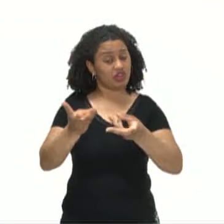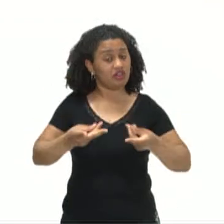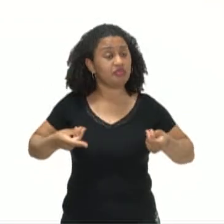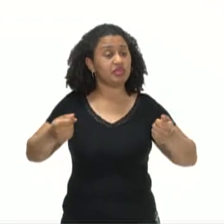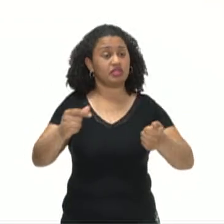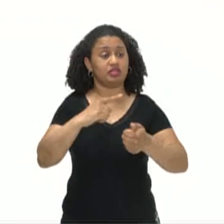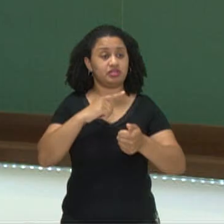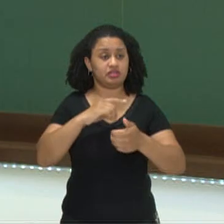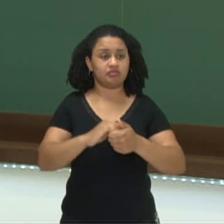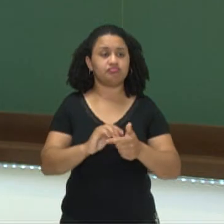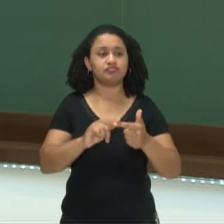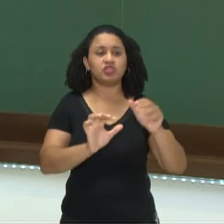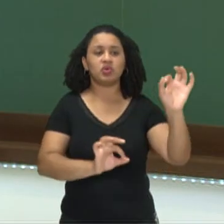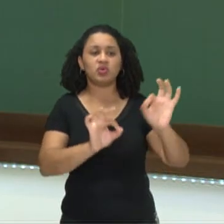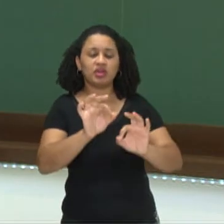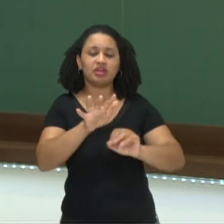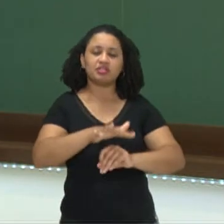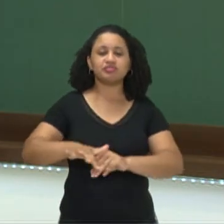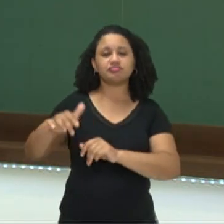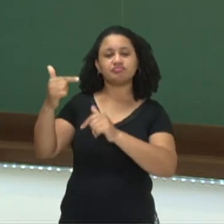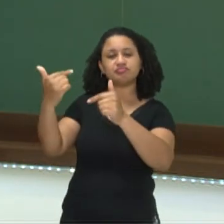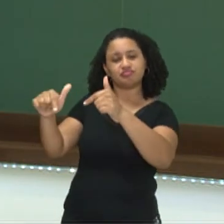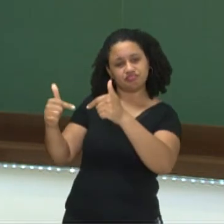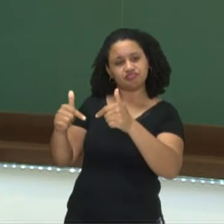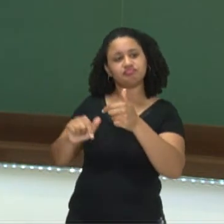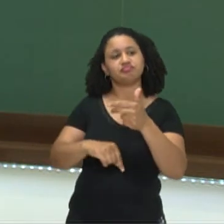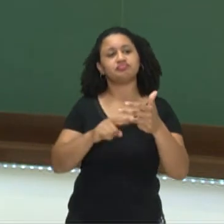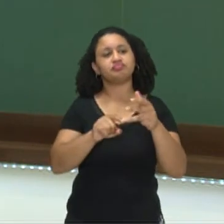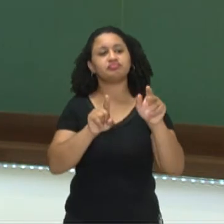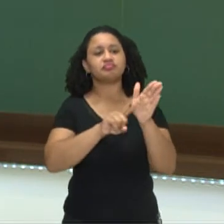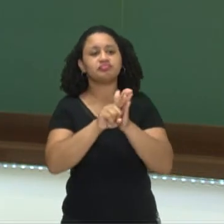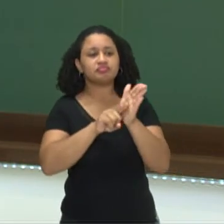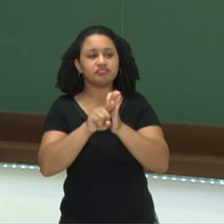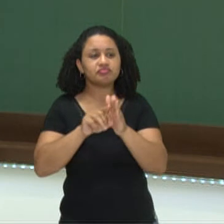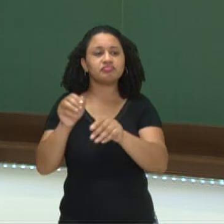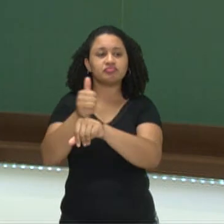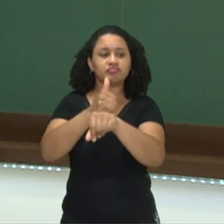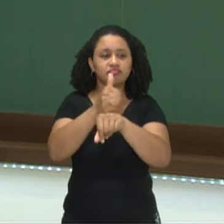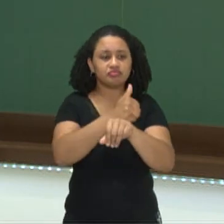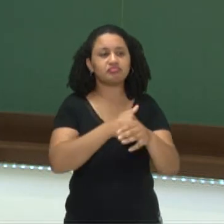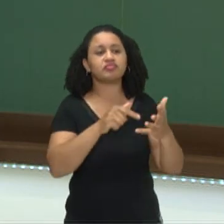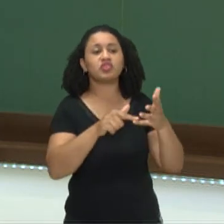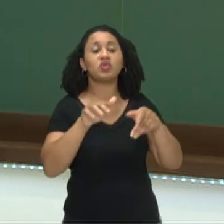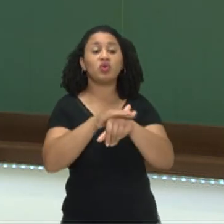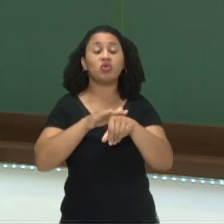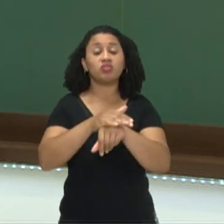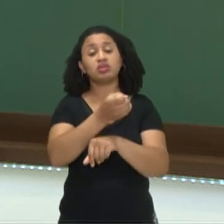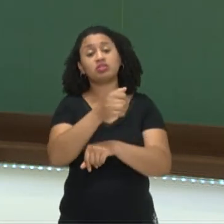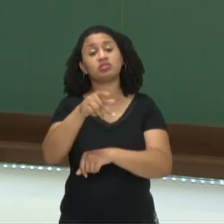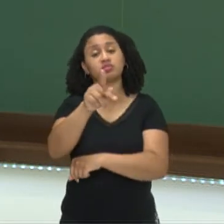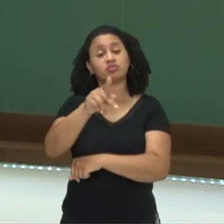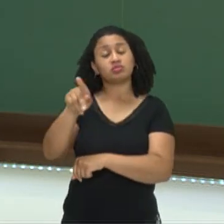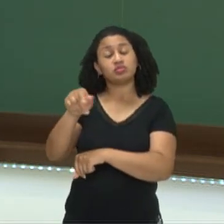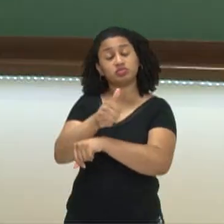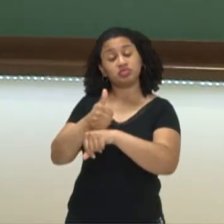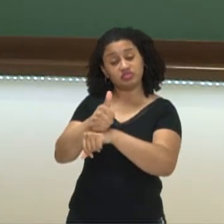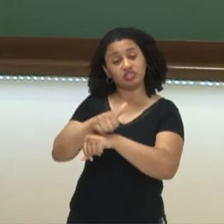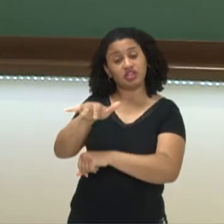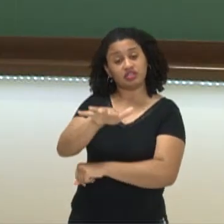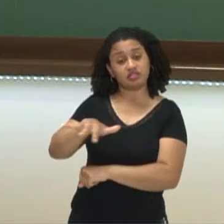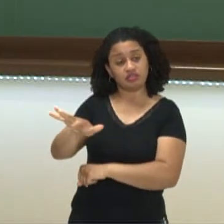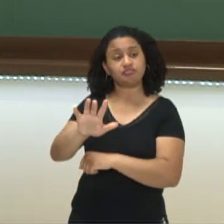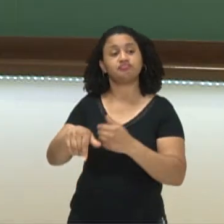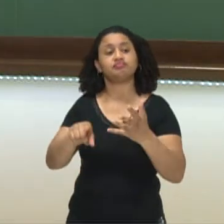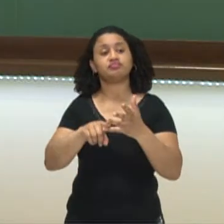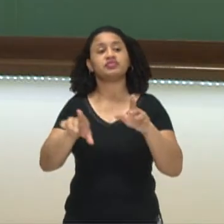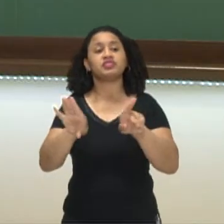potencialidades. Prepare-se para o mercado de trabalho. Pesquise sobre as profissões. Converse com profissionais da área.